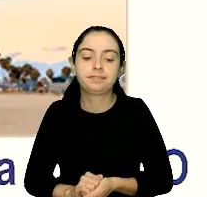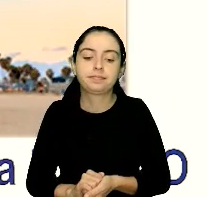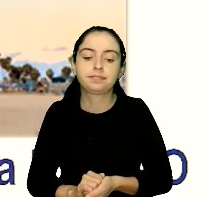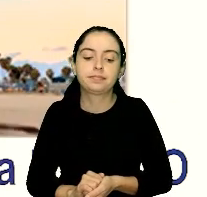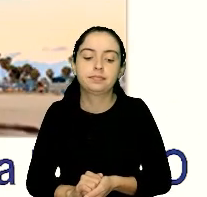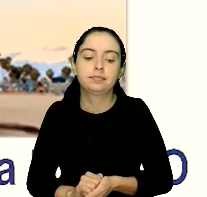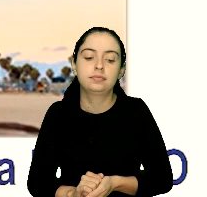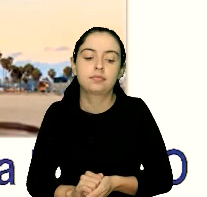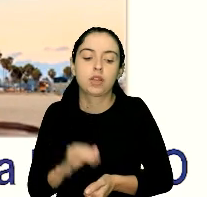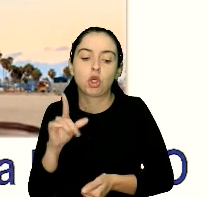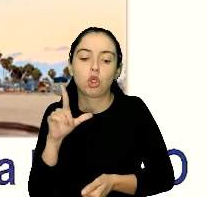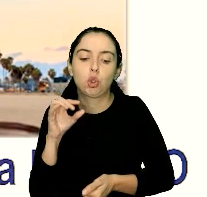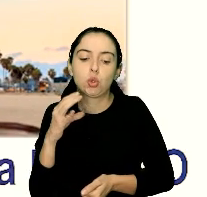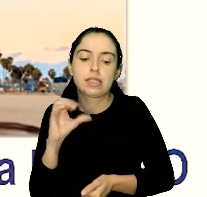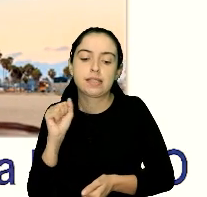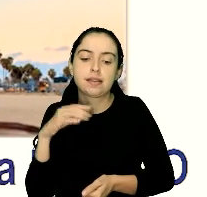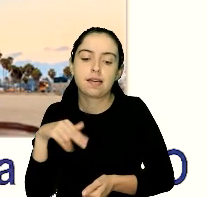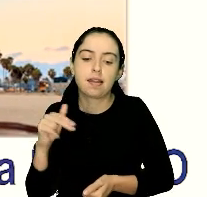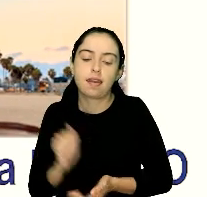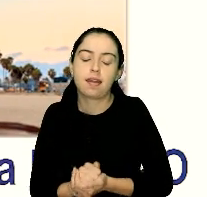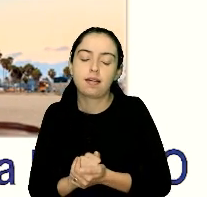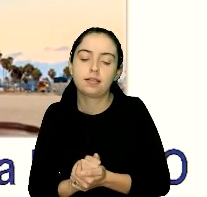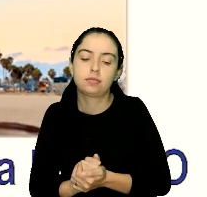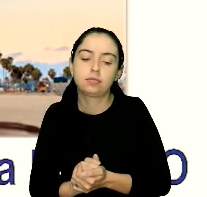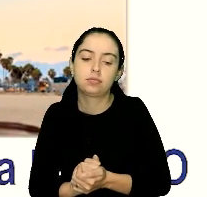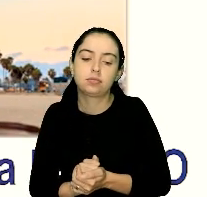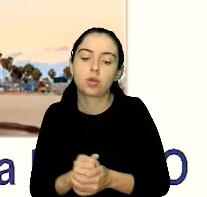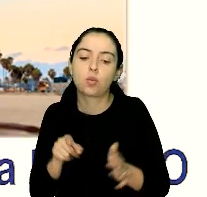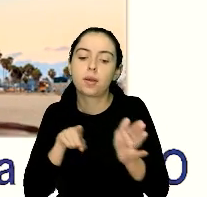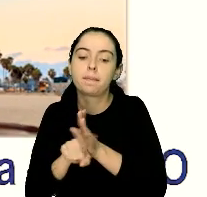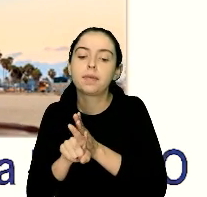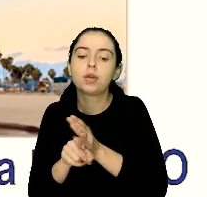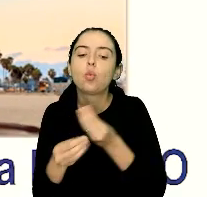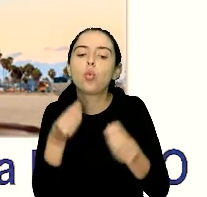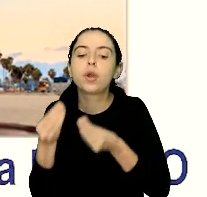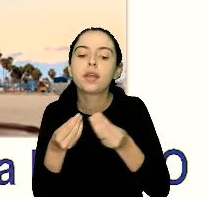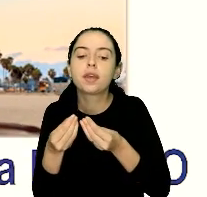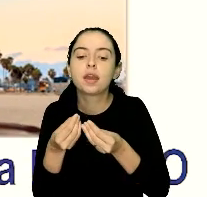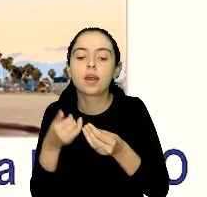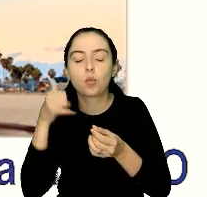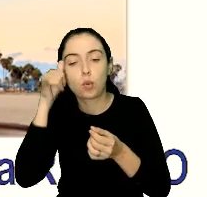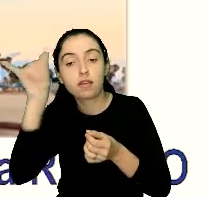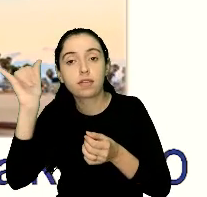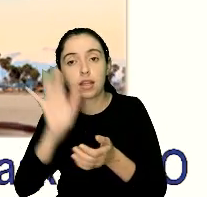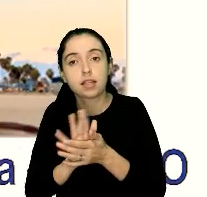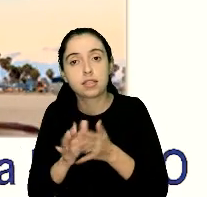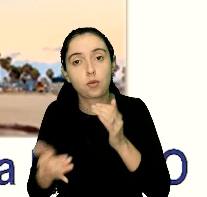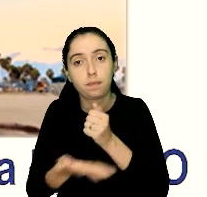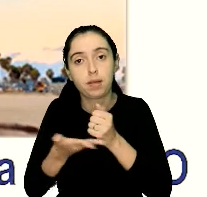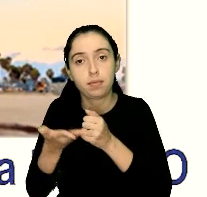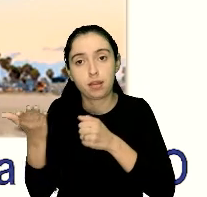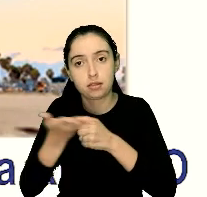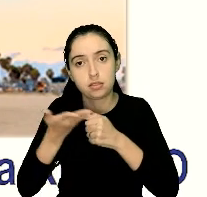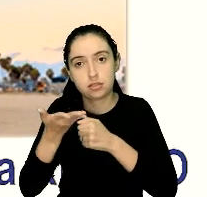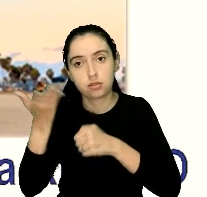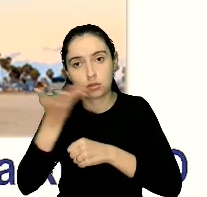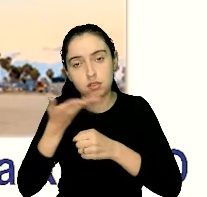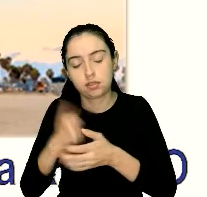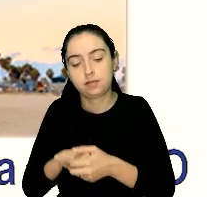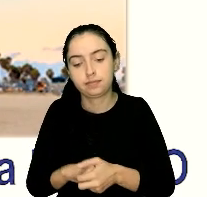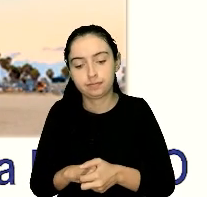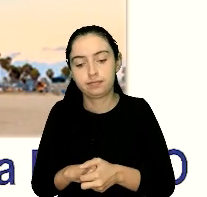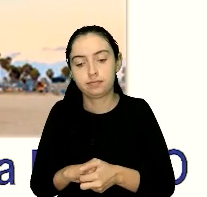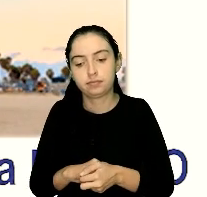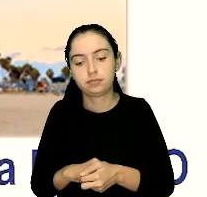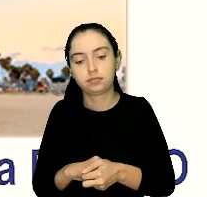A Luciana Maria colocou uma pergunta do que seria prevenção primária, secundária e terciária,